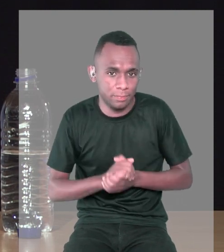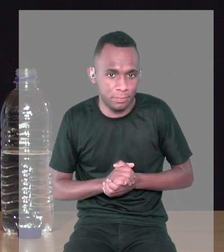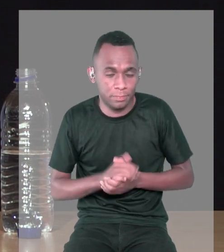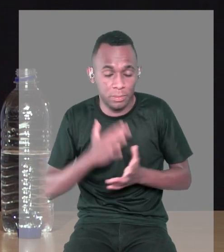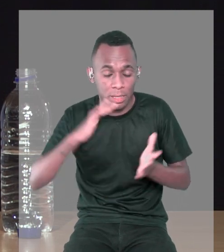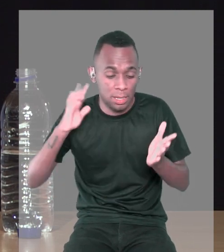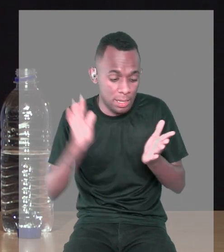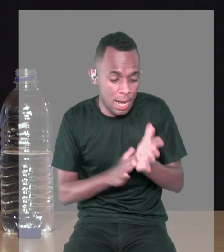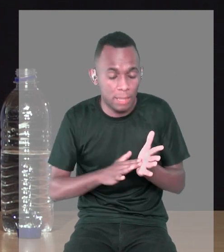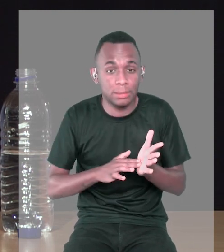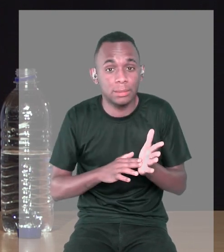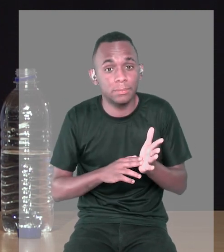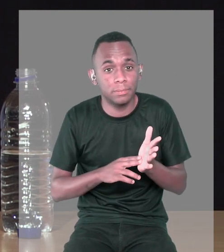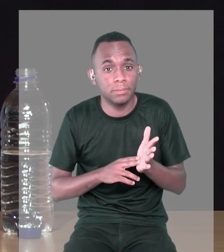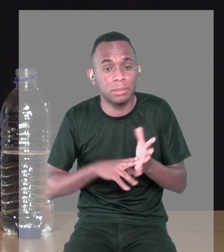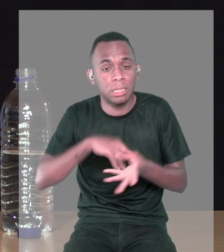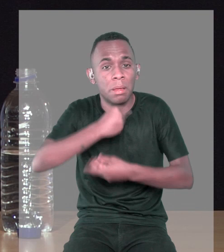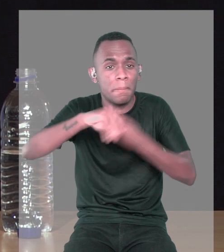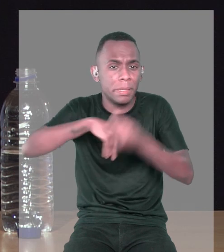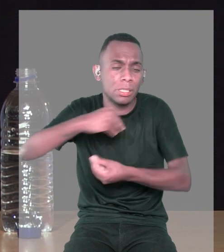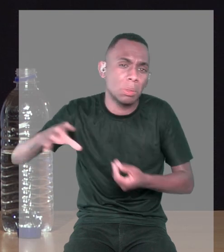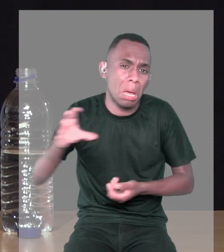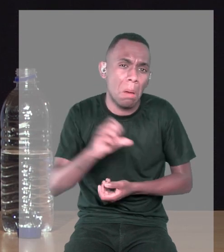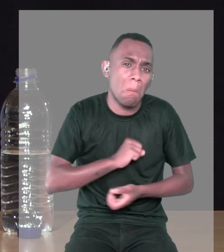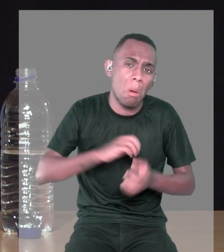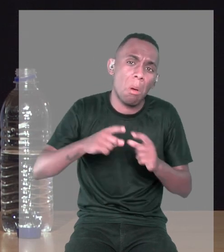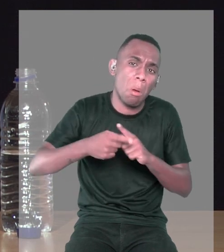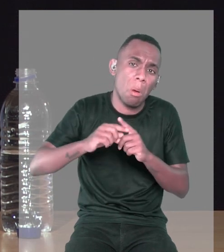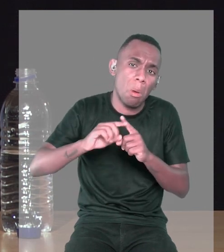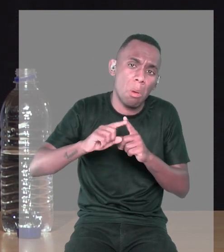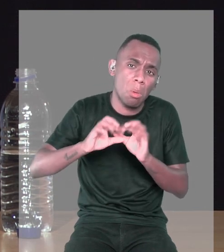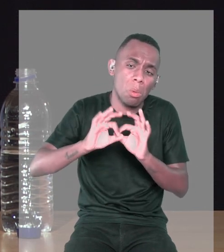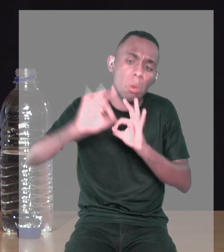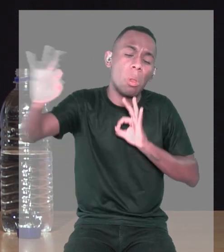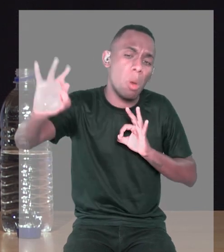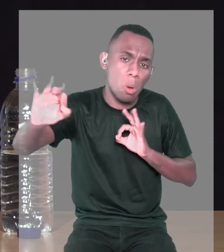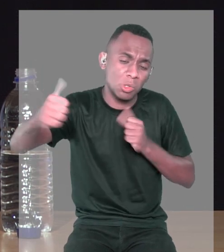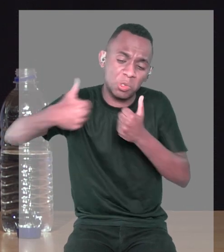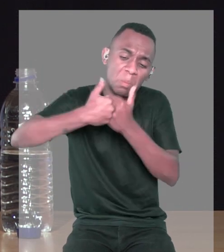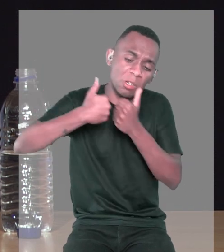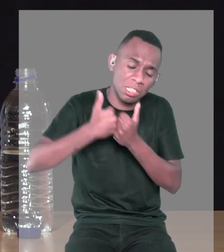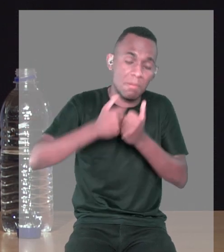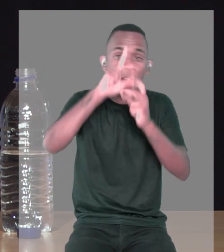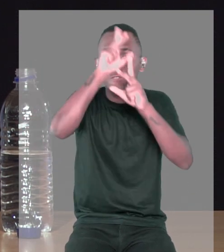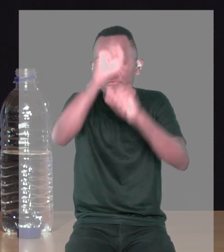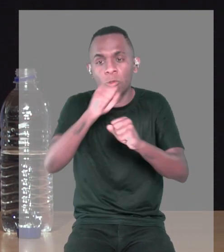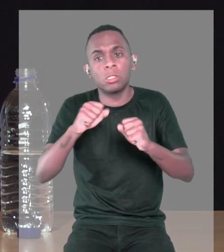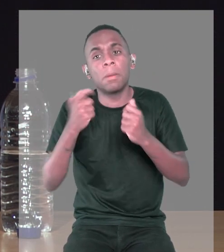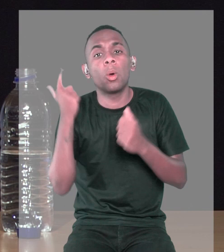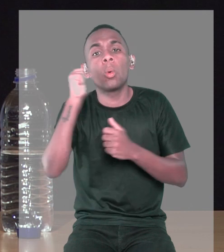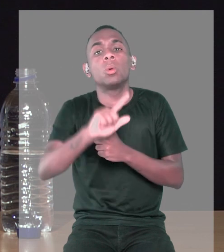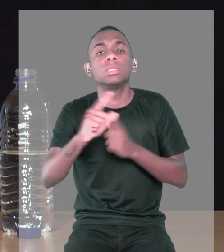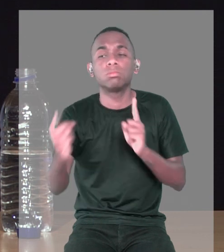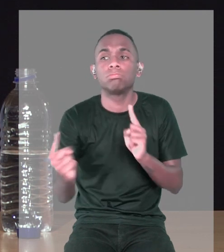carta. Carta. Esse misto amoroso de distância e proximidade. Esse esforço